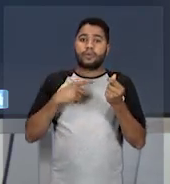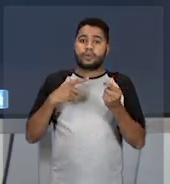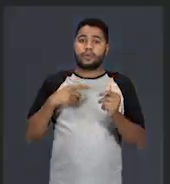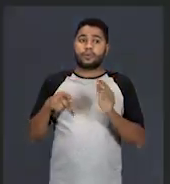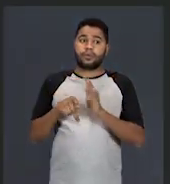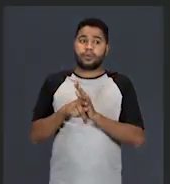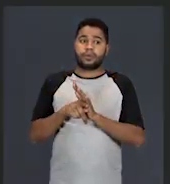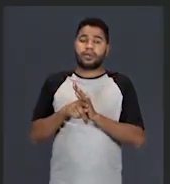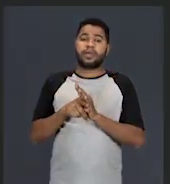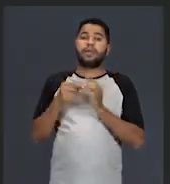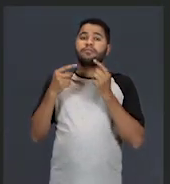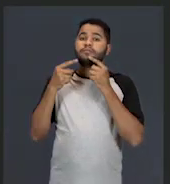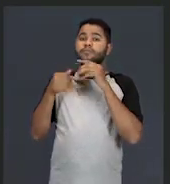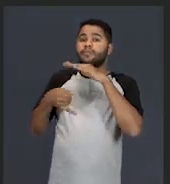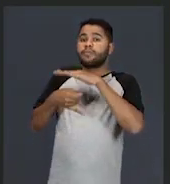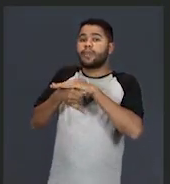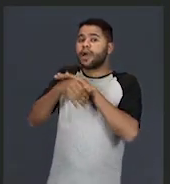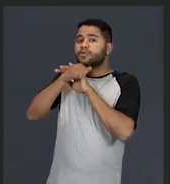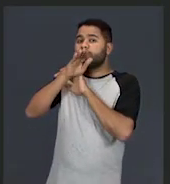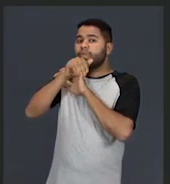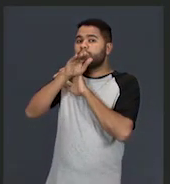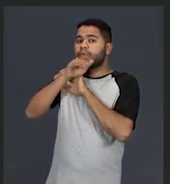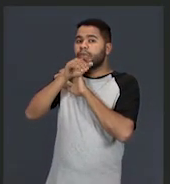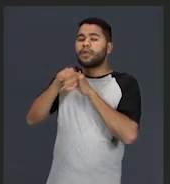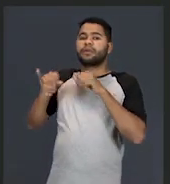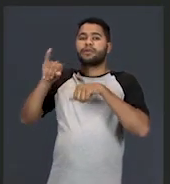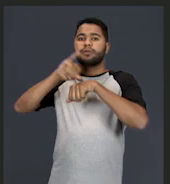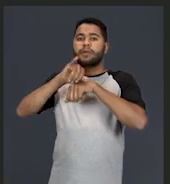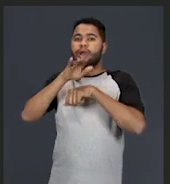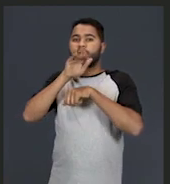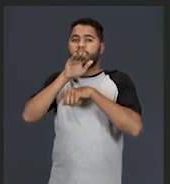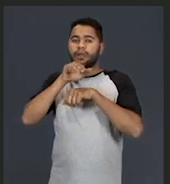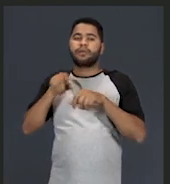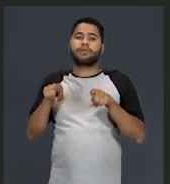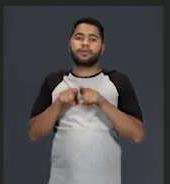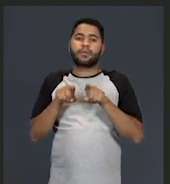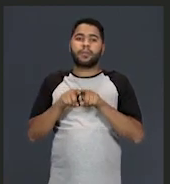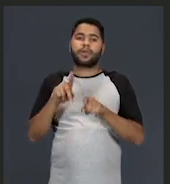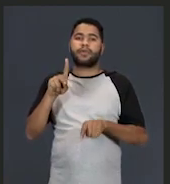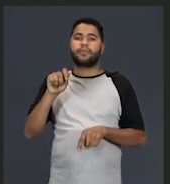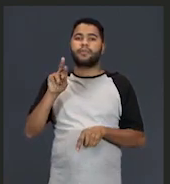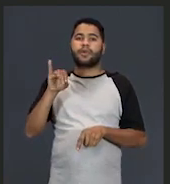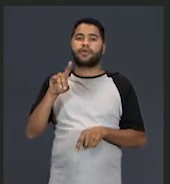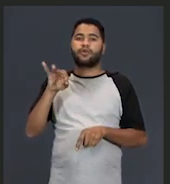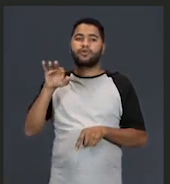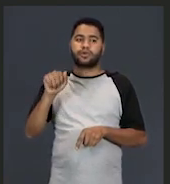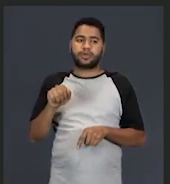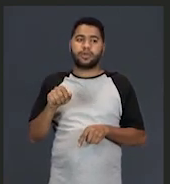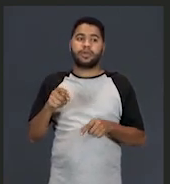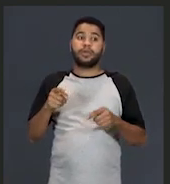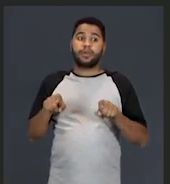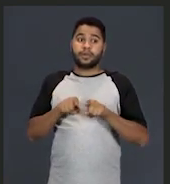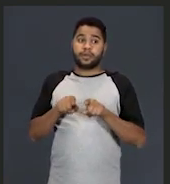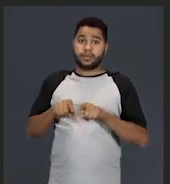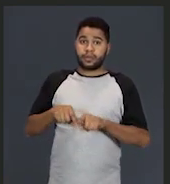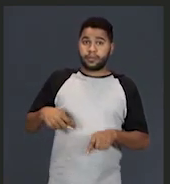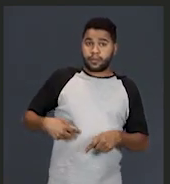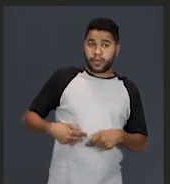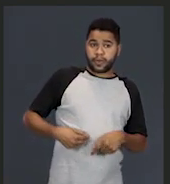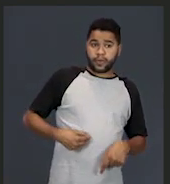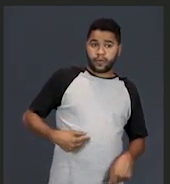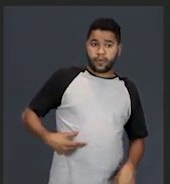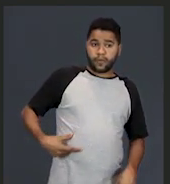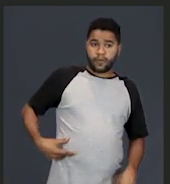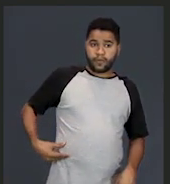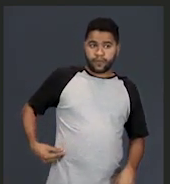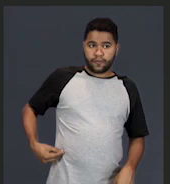glândulas sublinguais, submandibulares e a parótida. Nós temos o fígado, que também é uma glândula